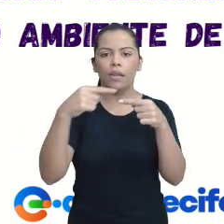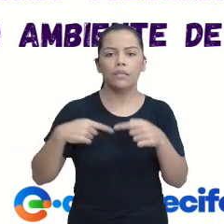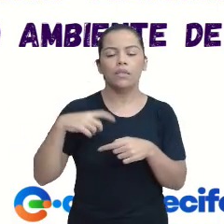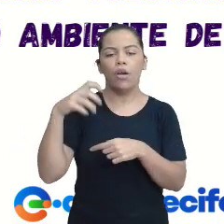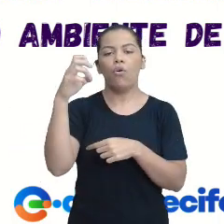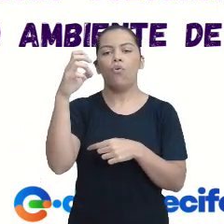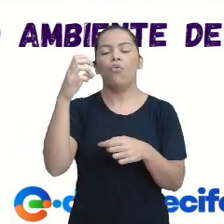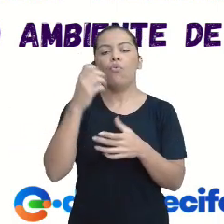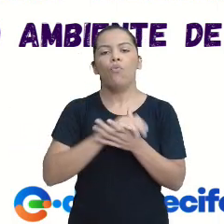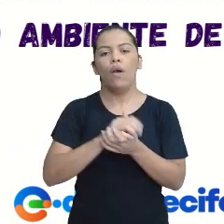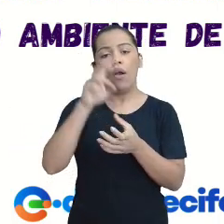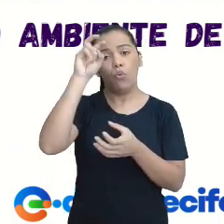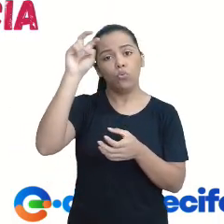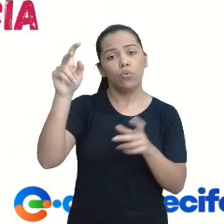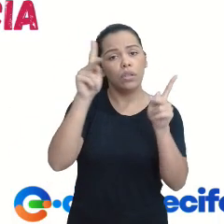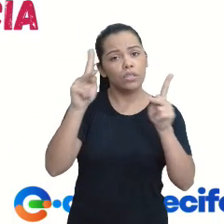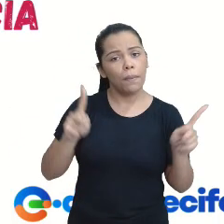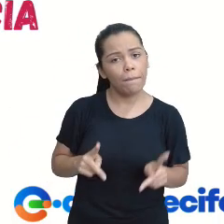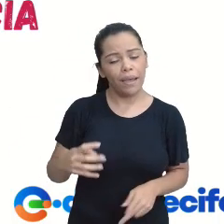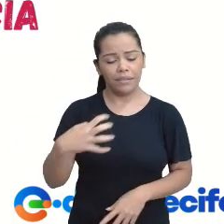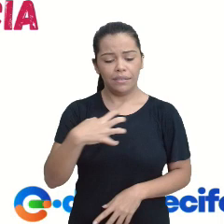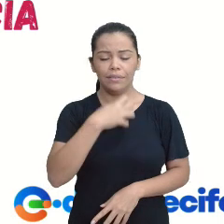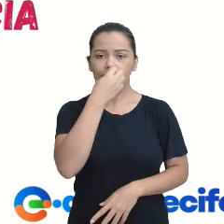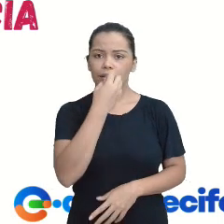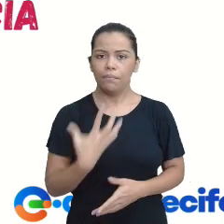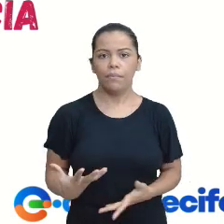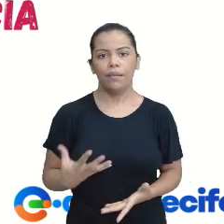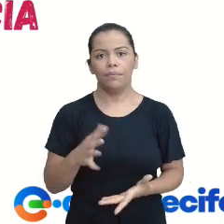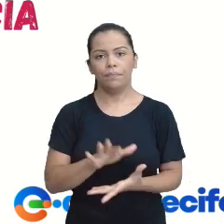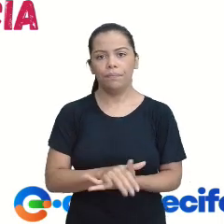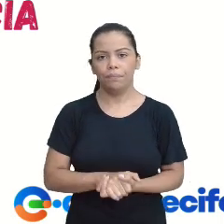uma cultura de bem-estar.